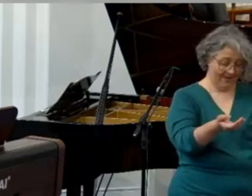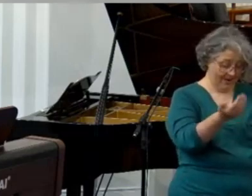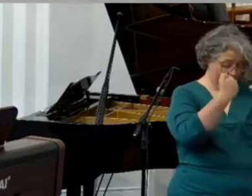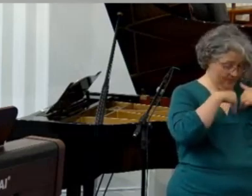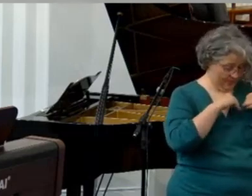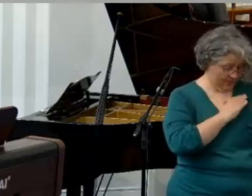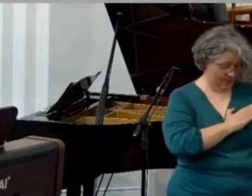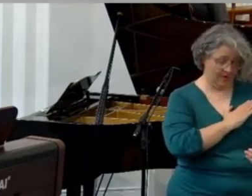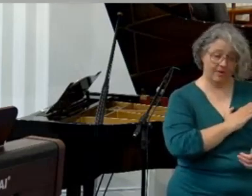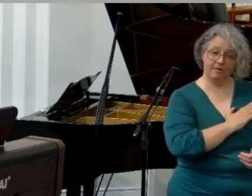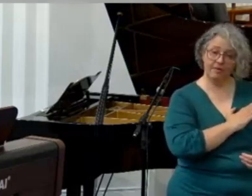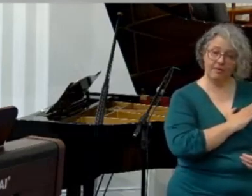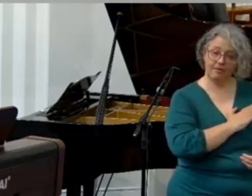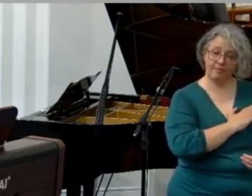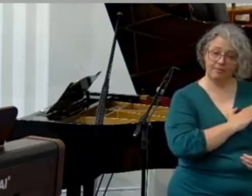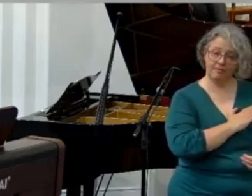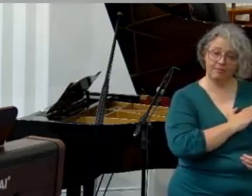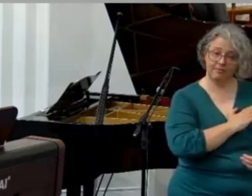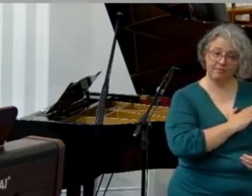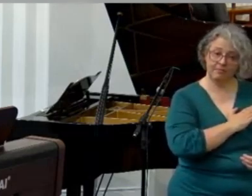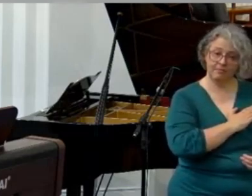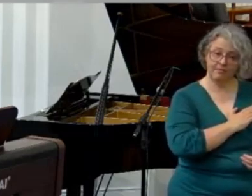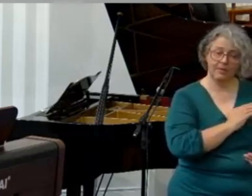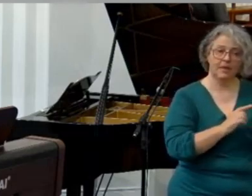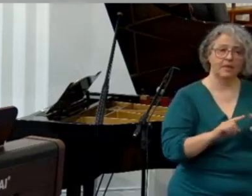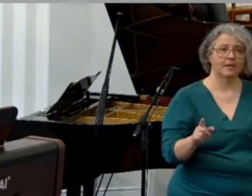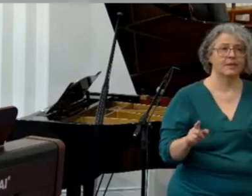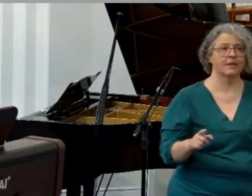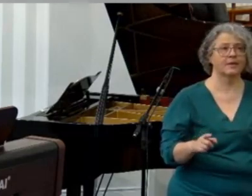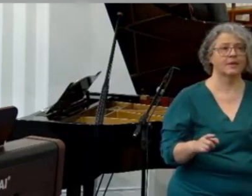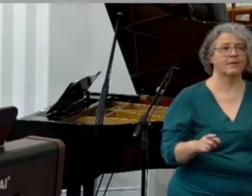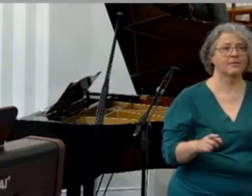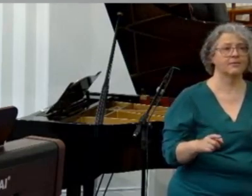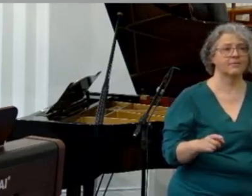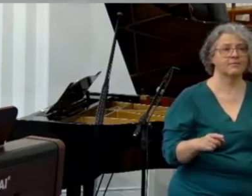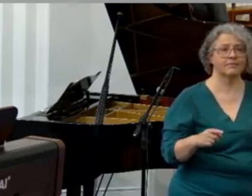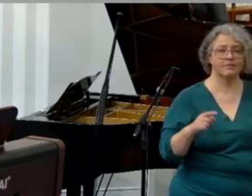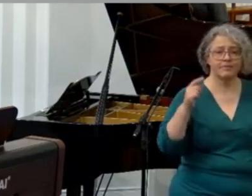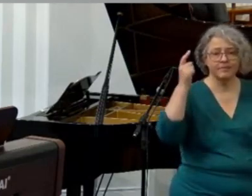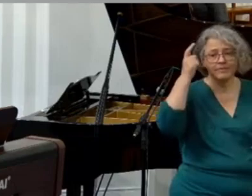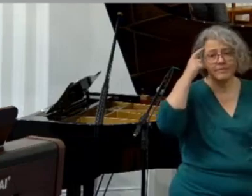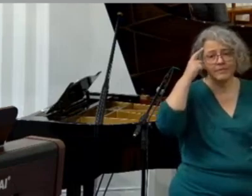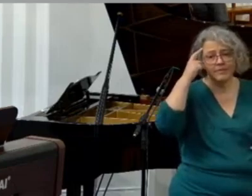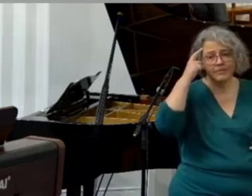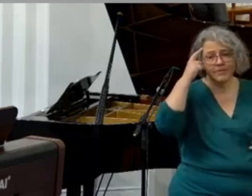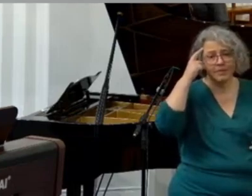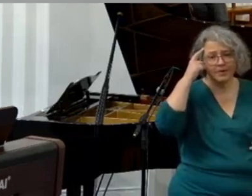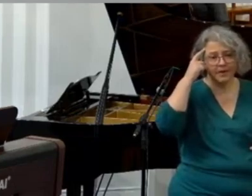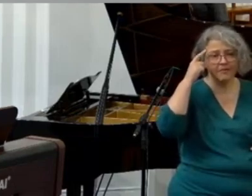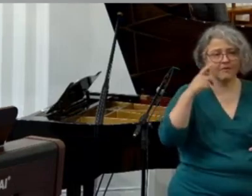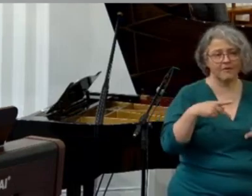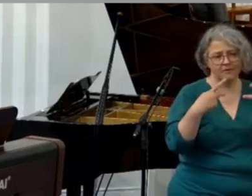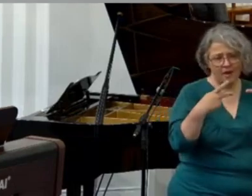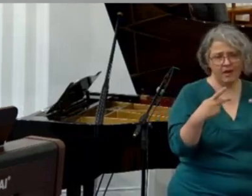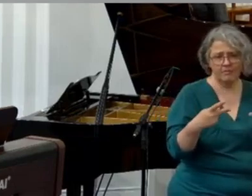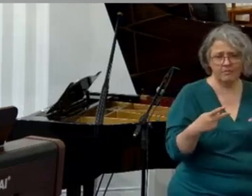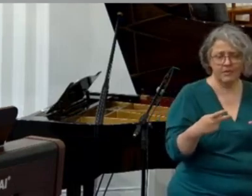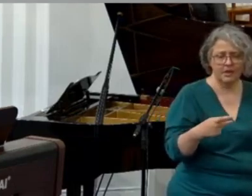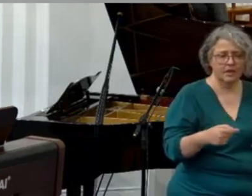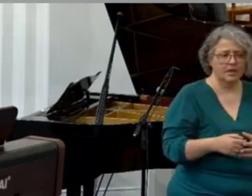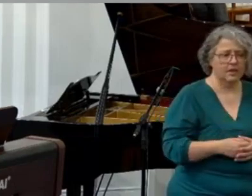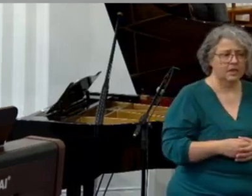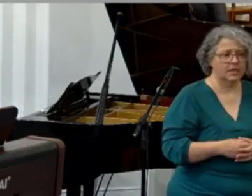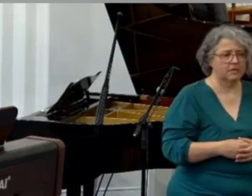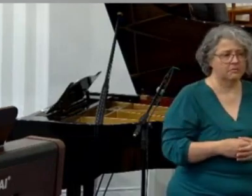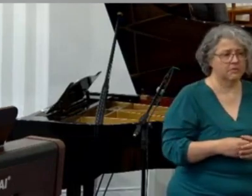Ele nos leva a uma figura, que é uma figura de exagero, como nós vamos ver